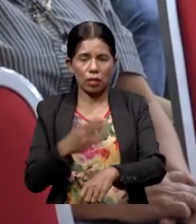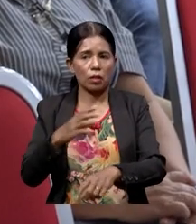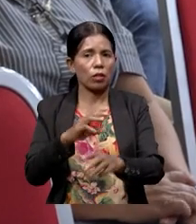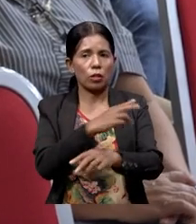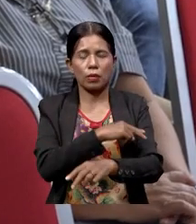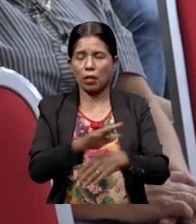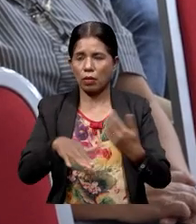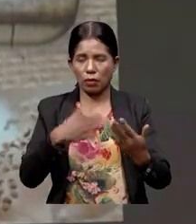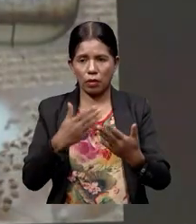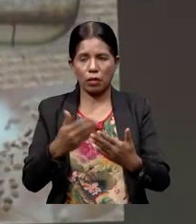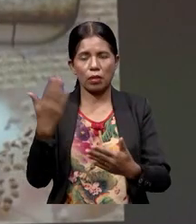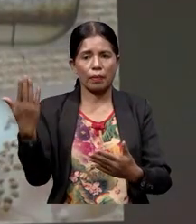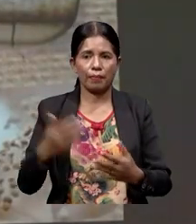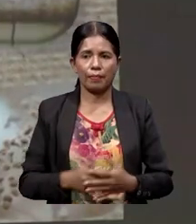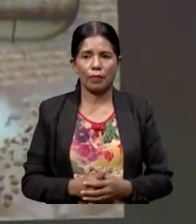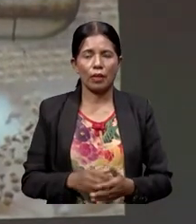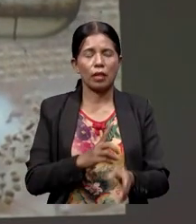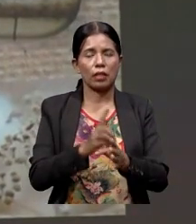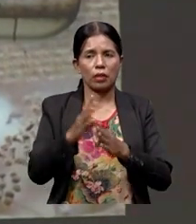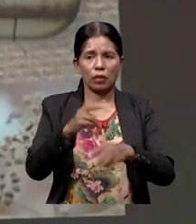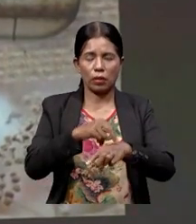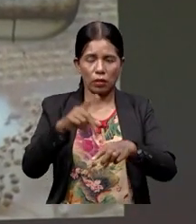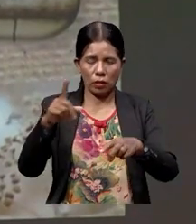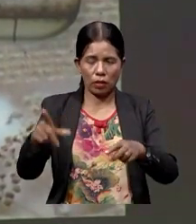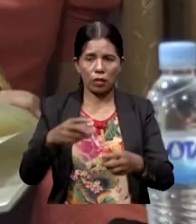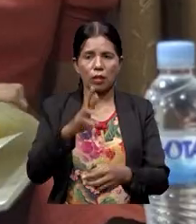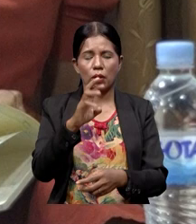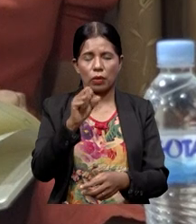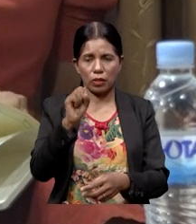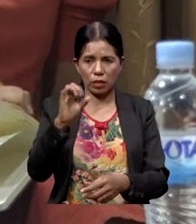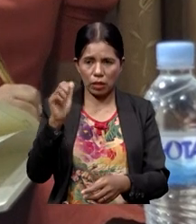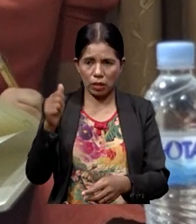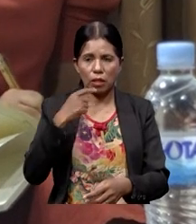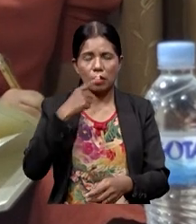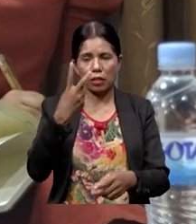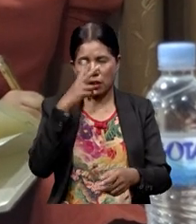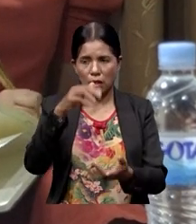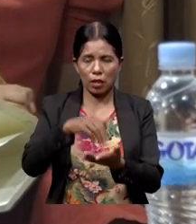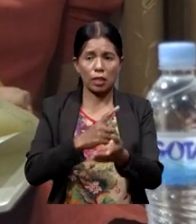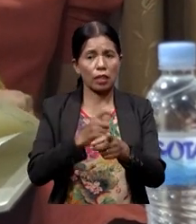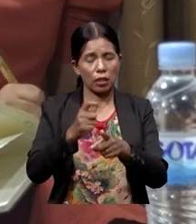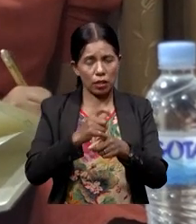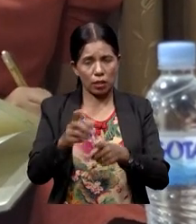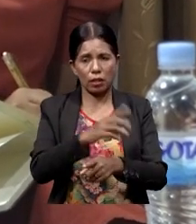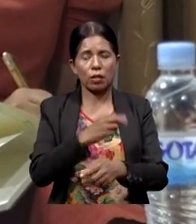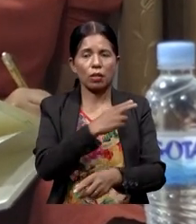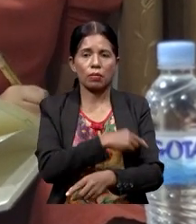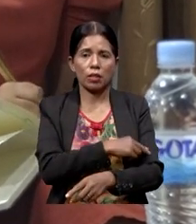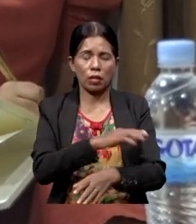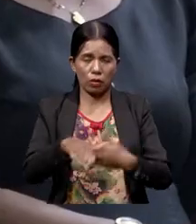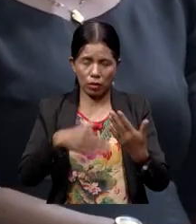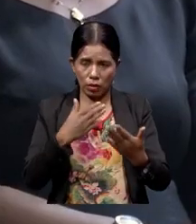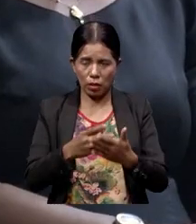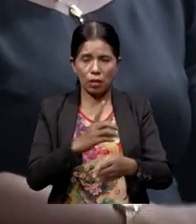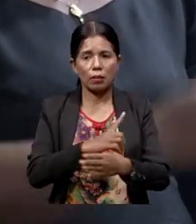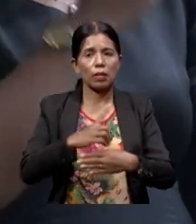Saúde Internamento Comunitária. Tuir Diretora Nacional Nutrição Ruise da Silva li husi avaliação técnico ne gestor Hospital Sira,